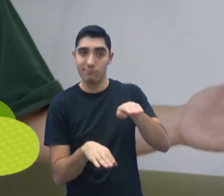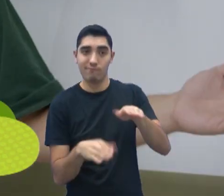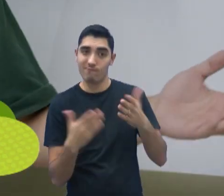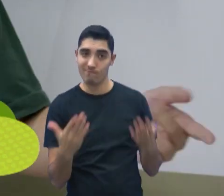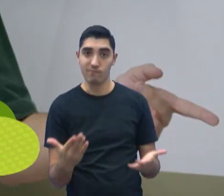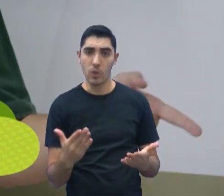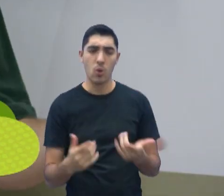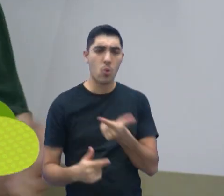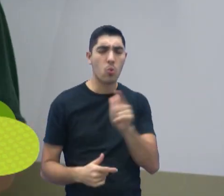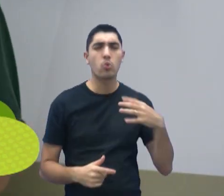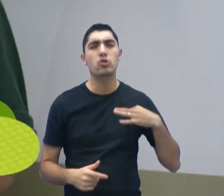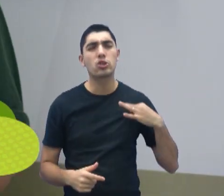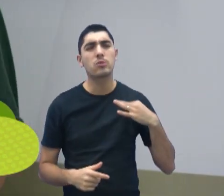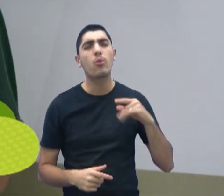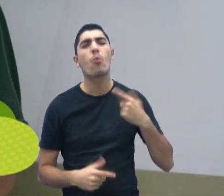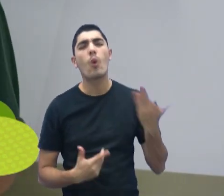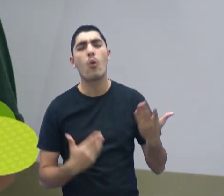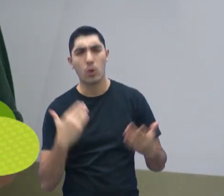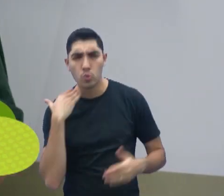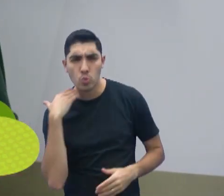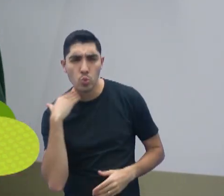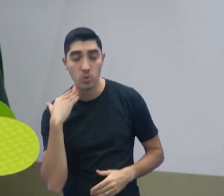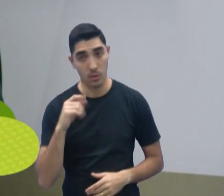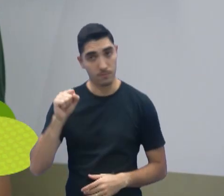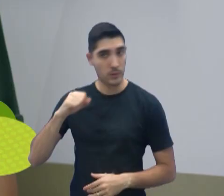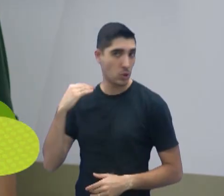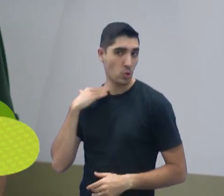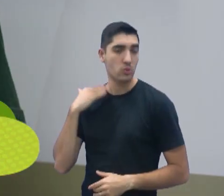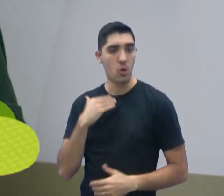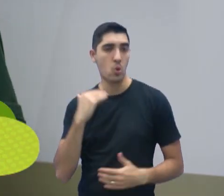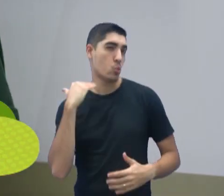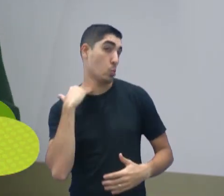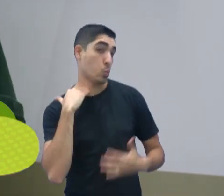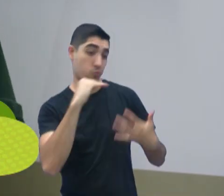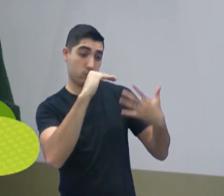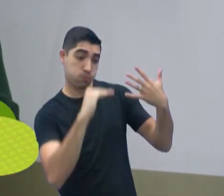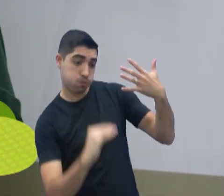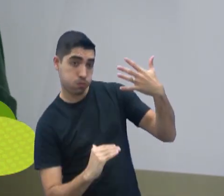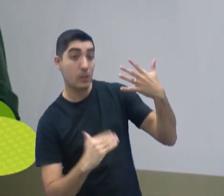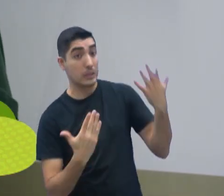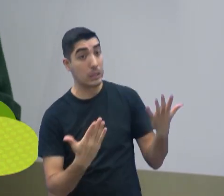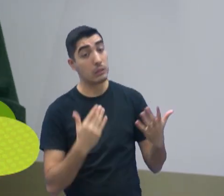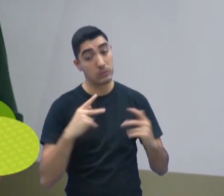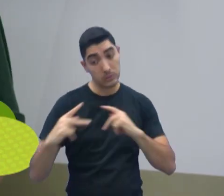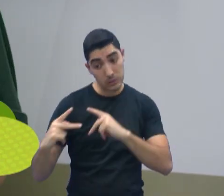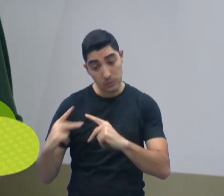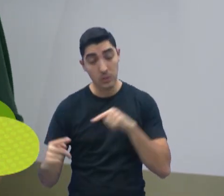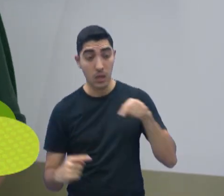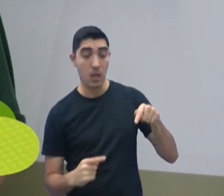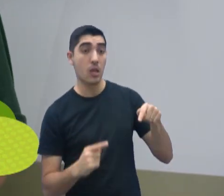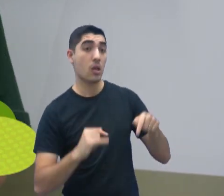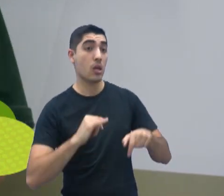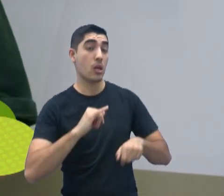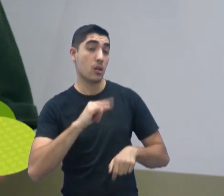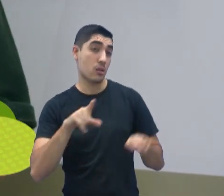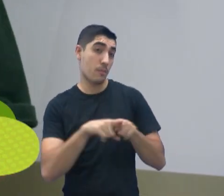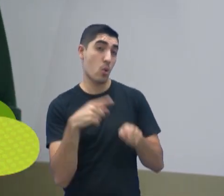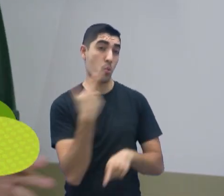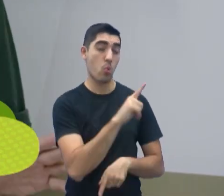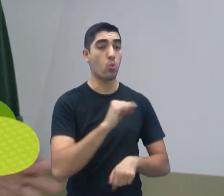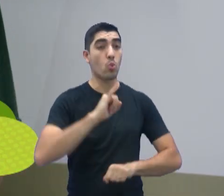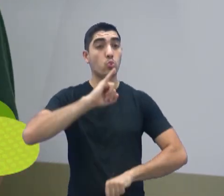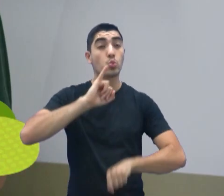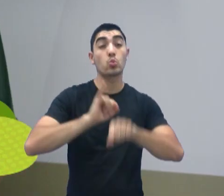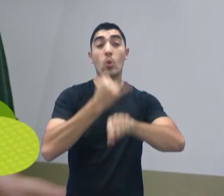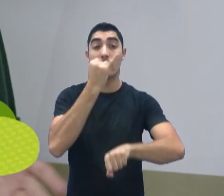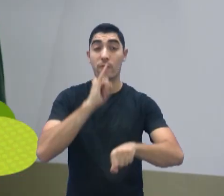fugiu, o Juiz de Fora, né? Que é o Lanterna, tá bem lá para baixo, então a briga vai ser com o Joinville, né? Que é o primeiro ali fora da zona do rebaixamento, né? Então, assim, é